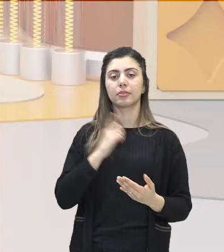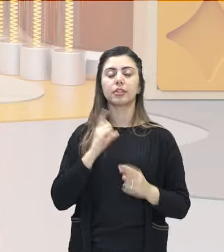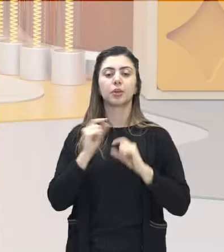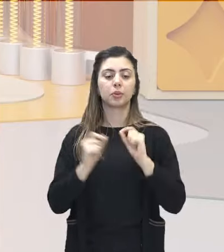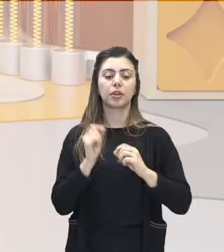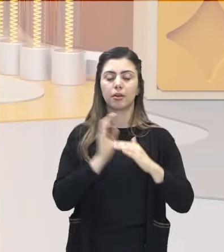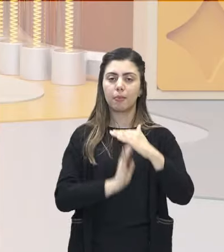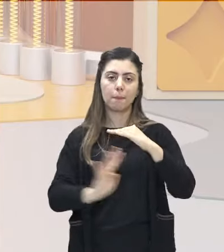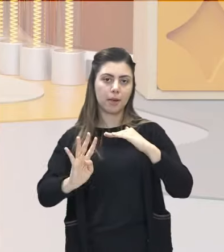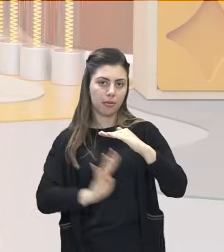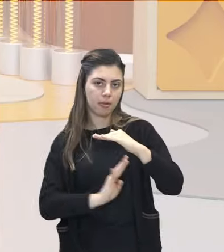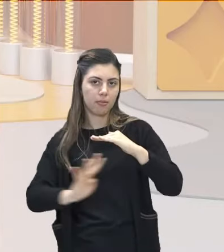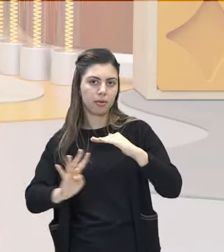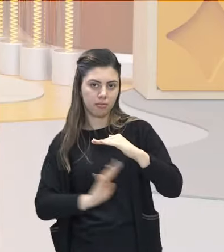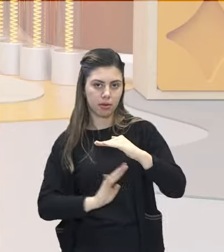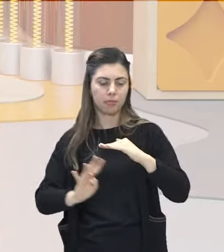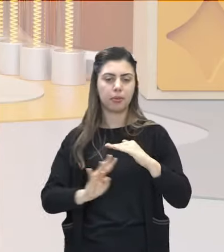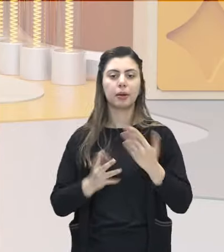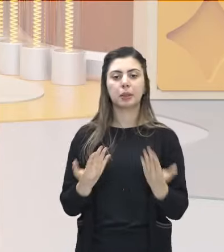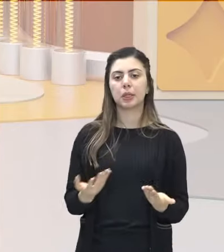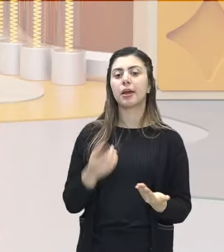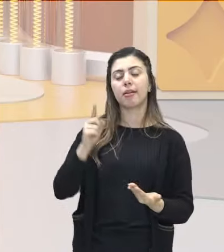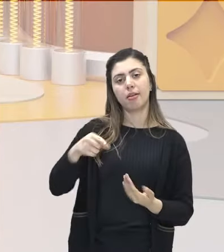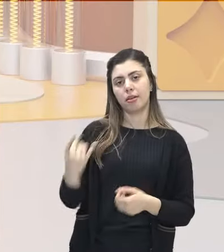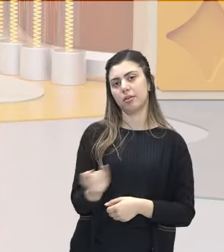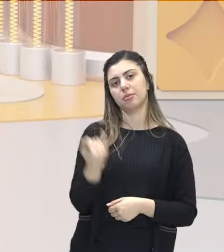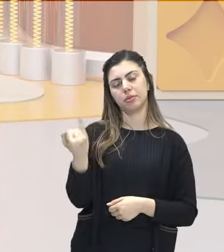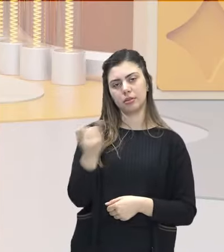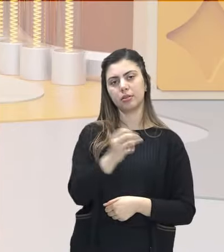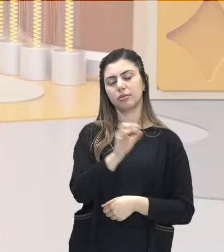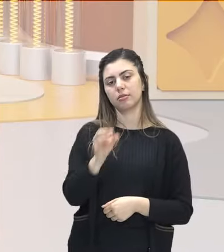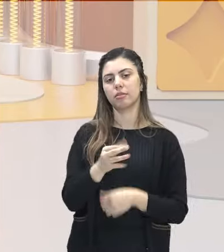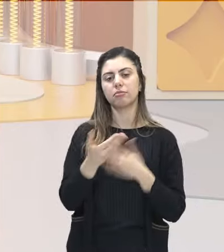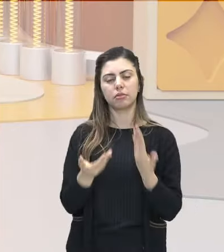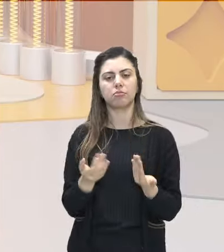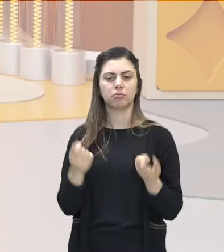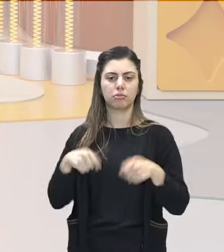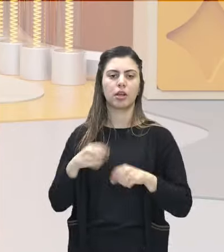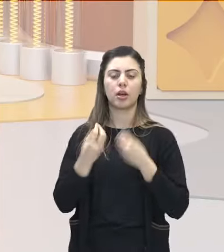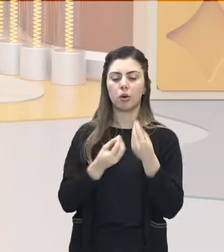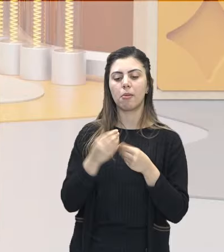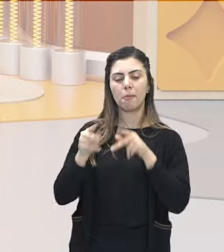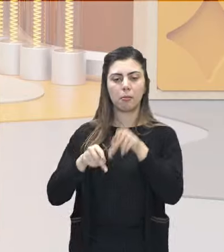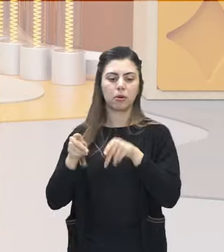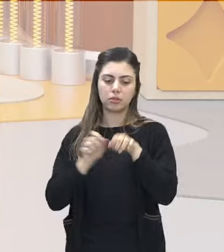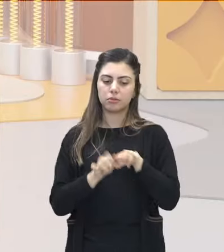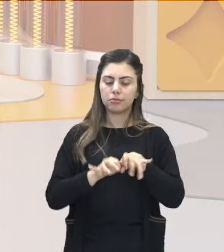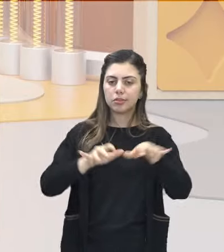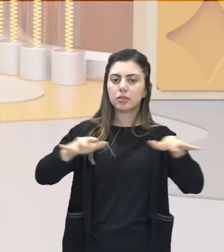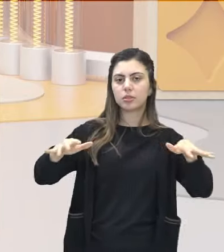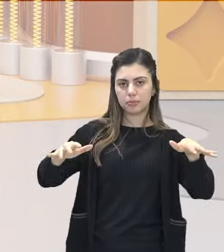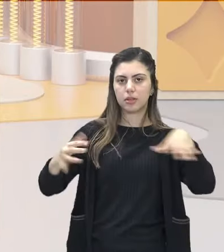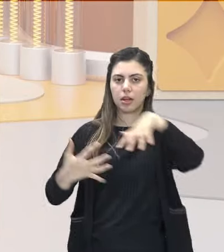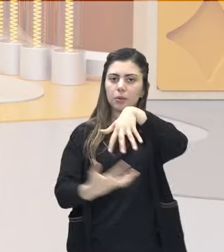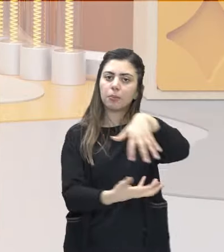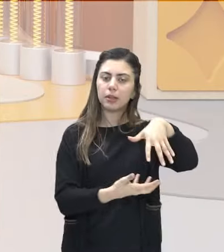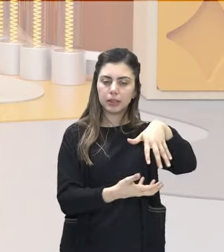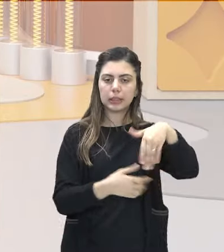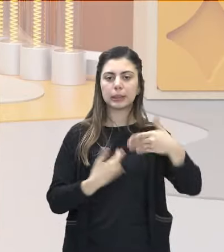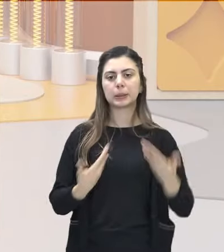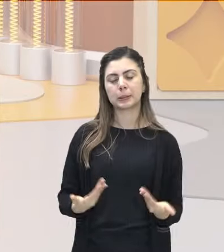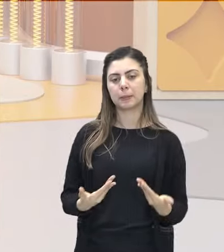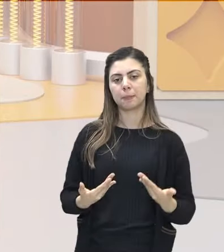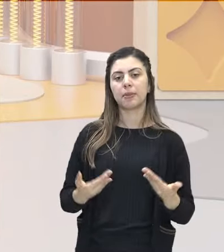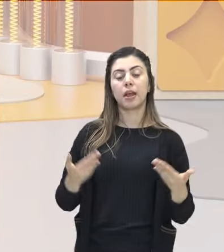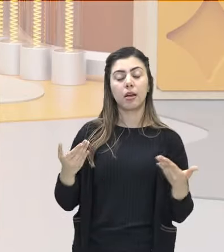fluxos migratórios eles são importantes nesse processo de distribuição da população pelo nosso planeta quando eu falo de